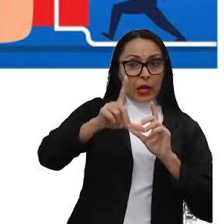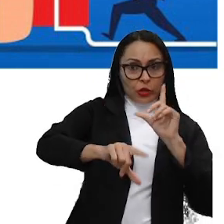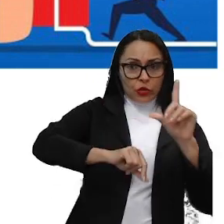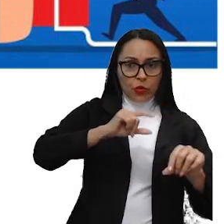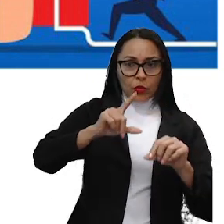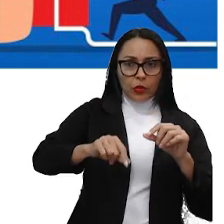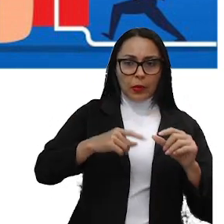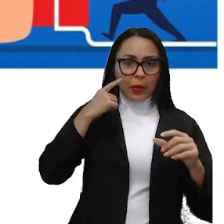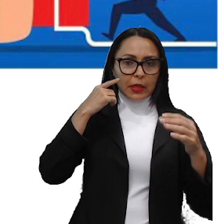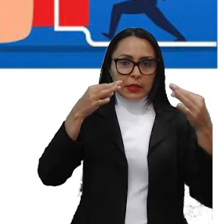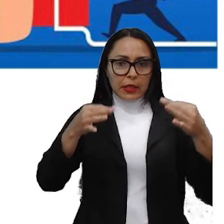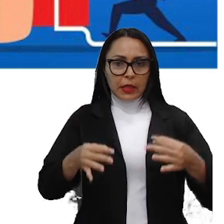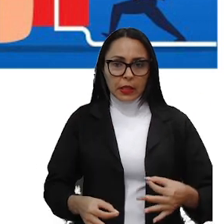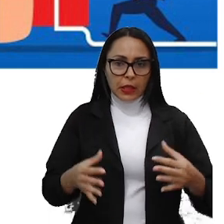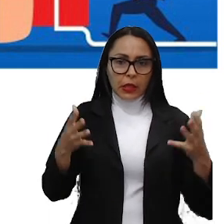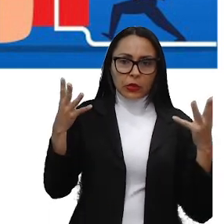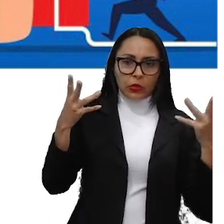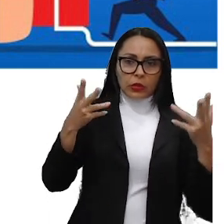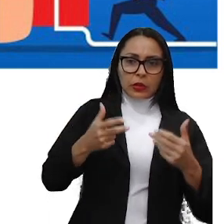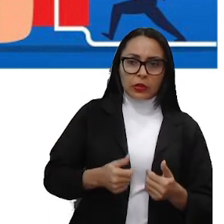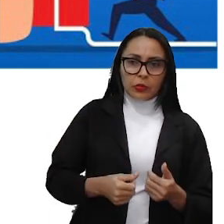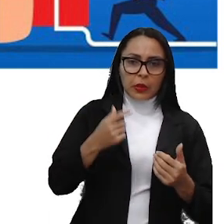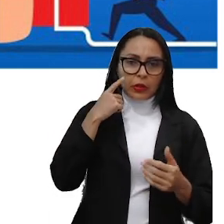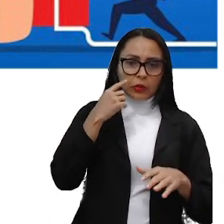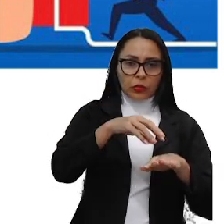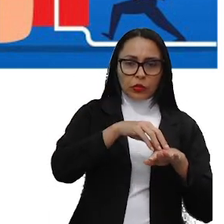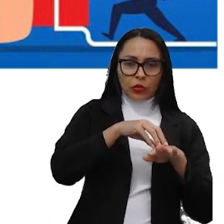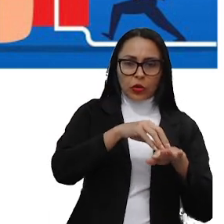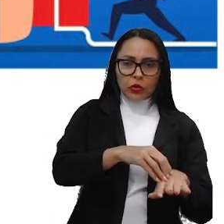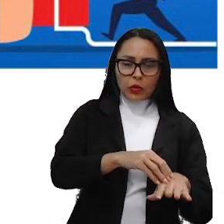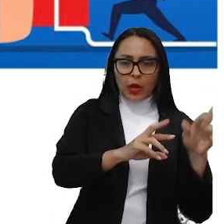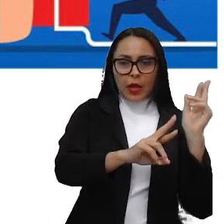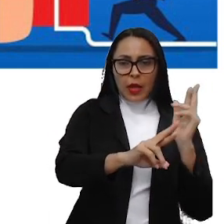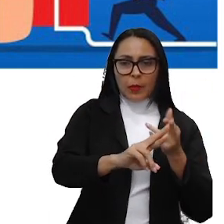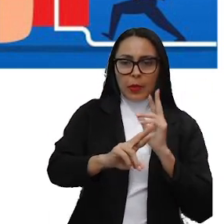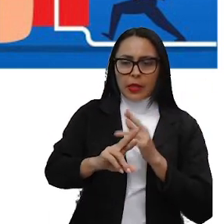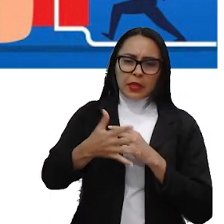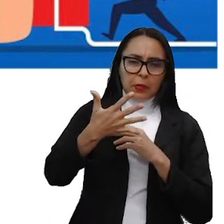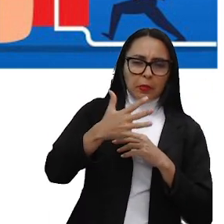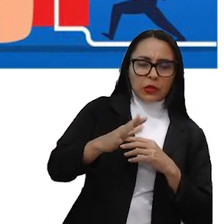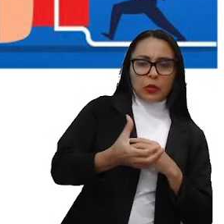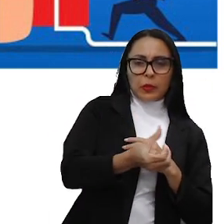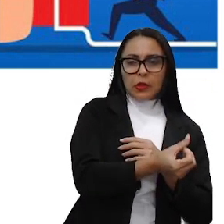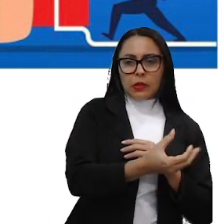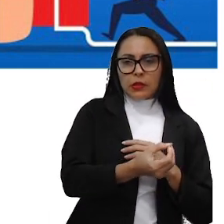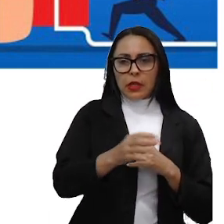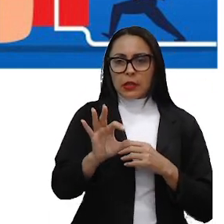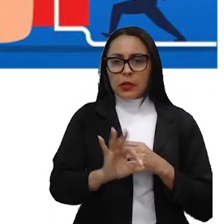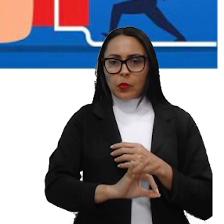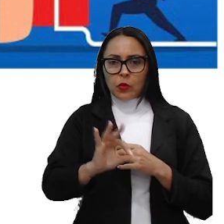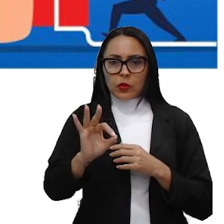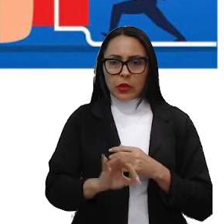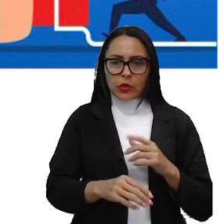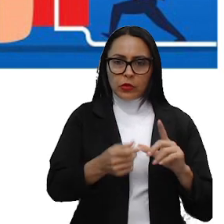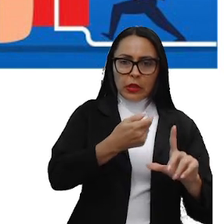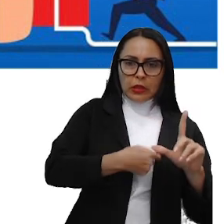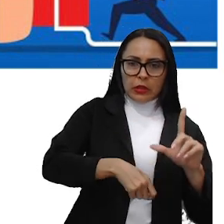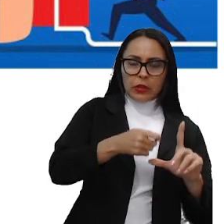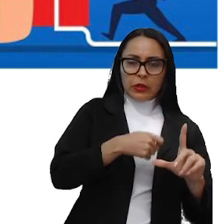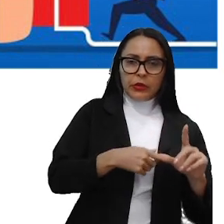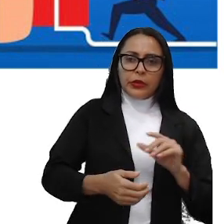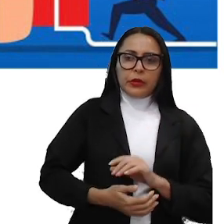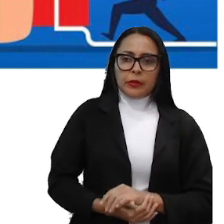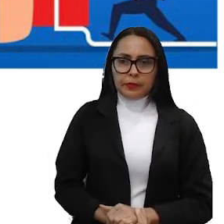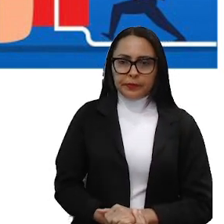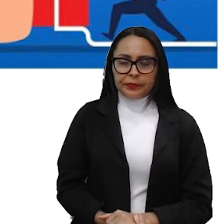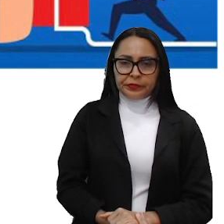escolha do modal mais adequado impacta em todas as operações, visto que o transporte representa em média 60%, como vimos,